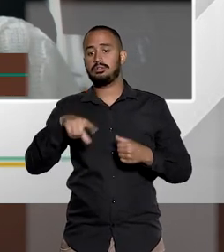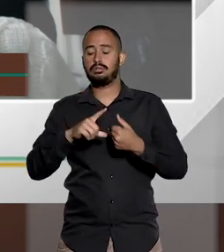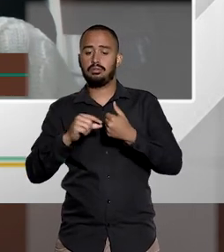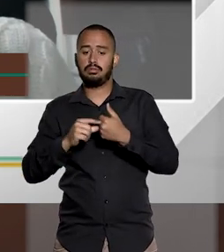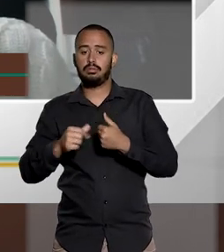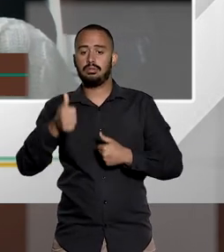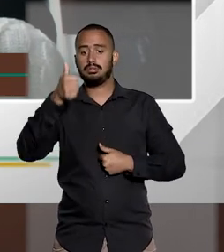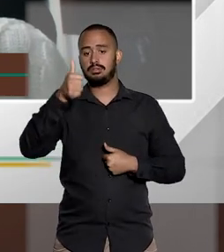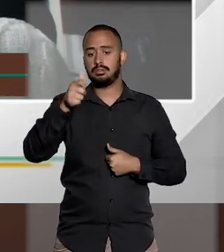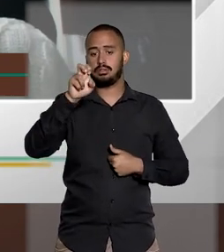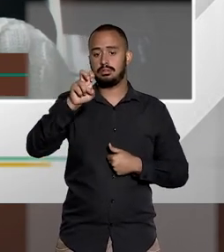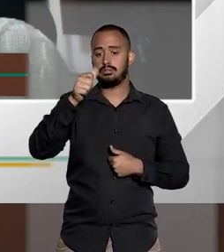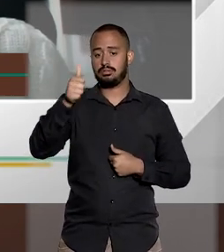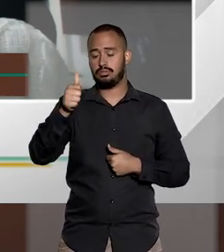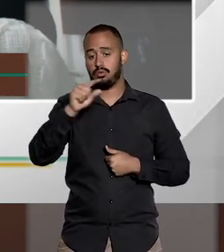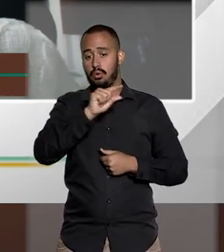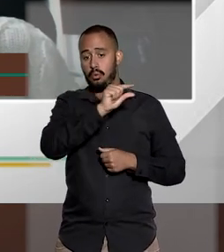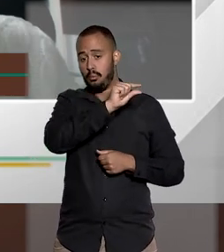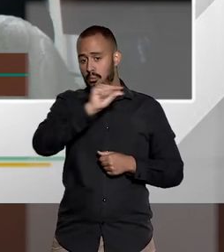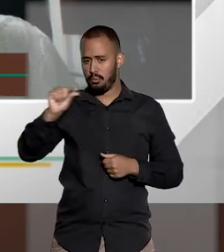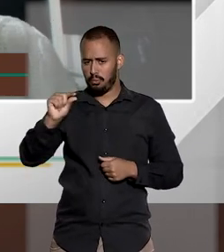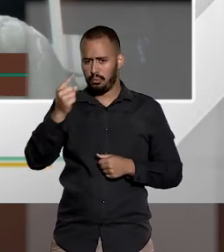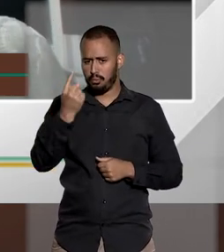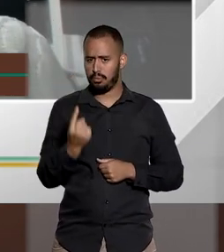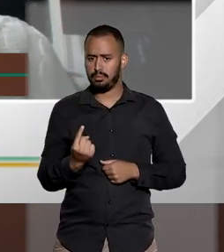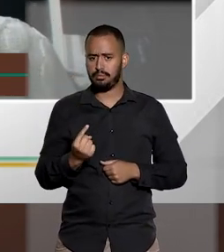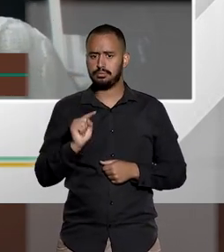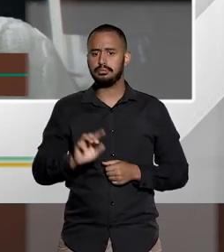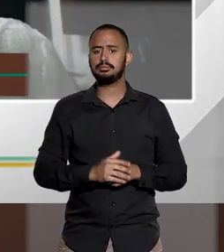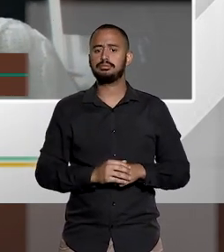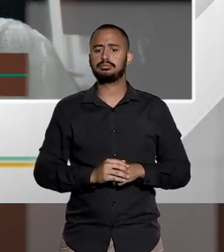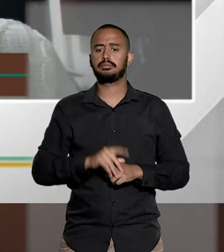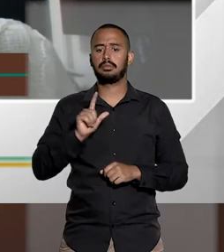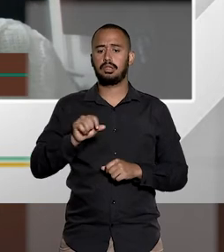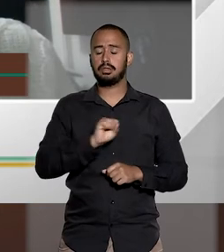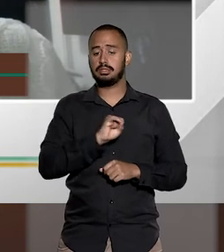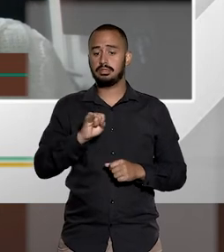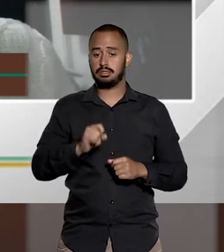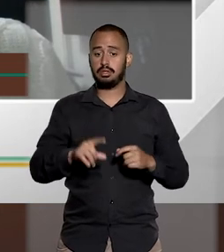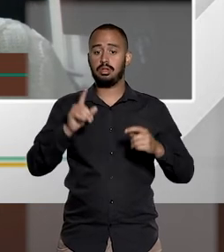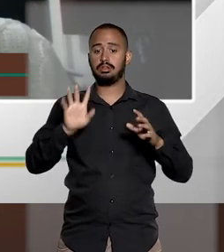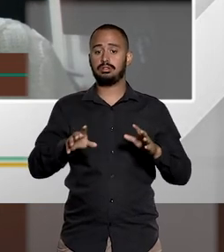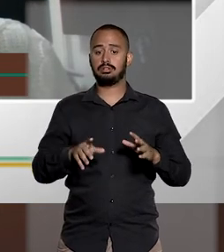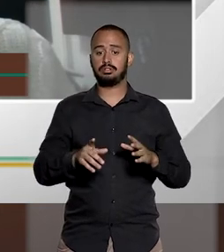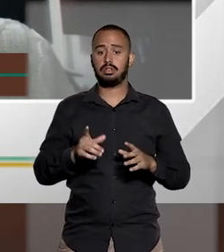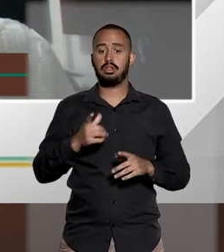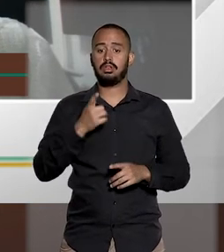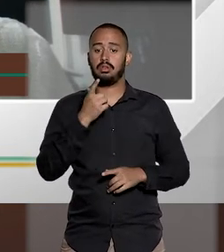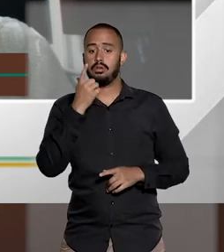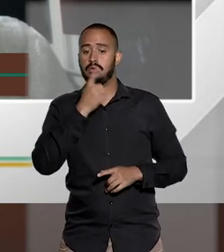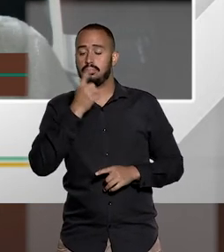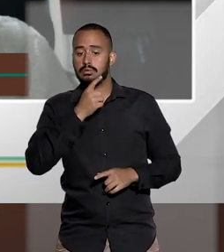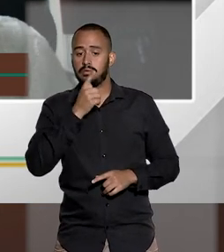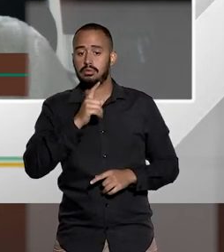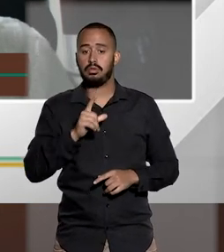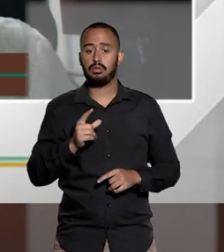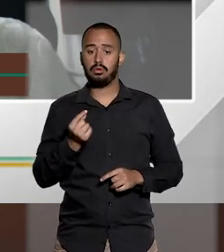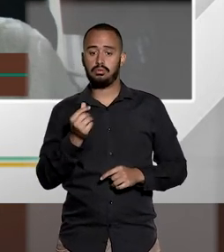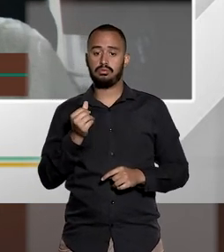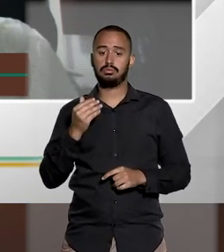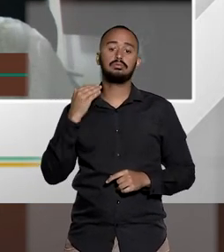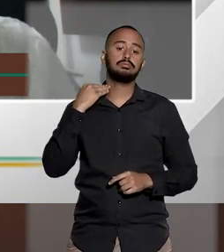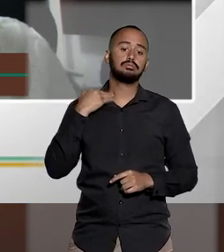artigo 151, parágrafo único, no caso do restabelecimento do equilíbrio econômico-financeiro. Aliás, eu acho que